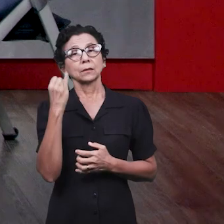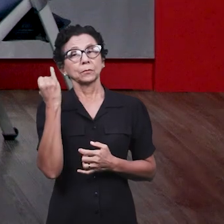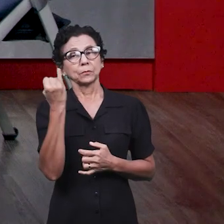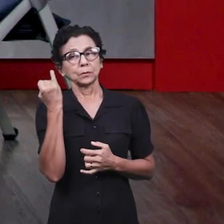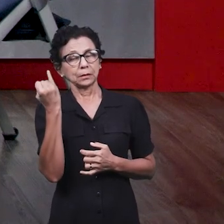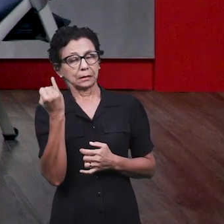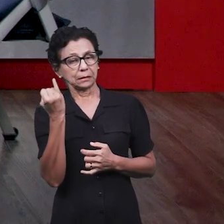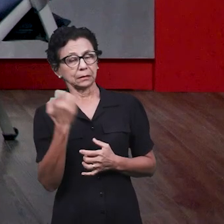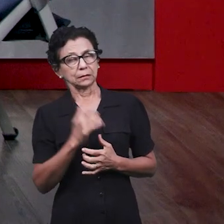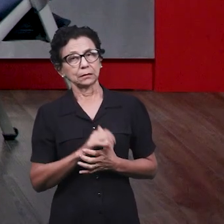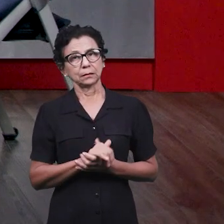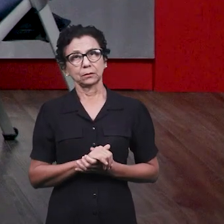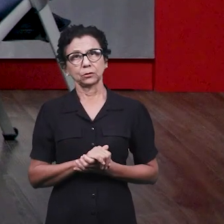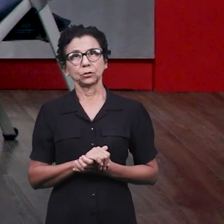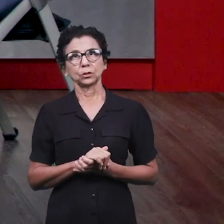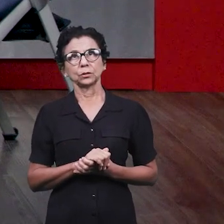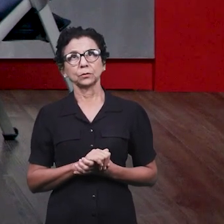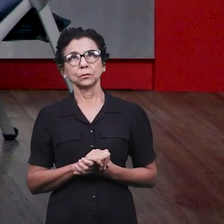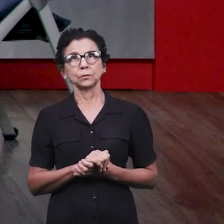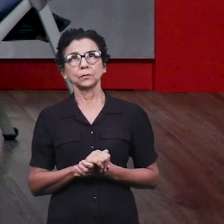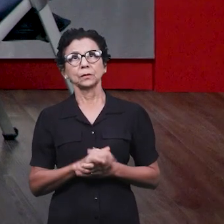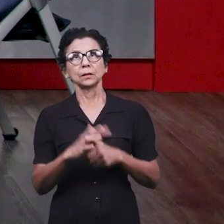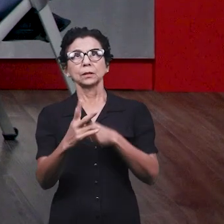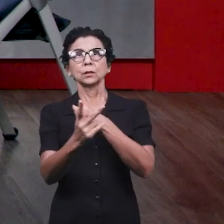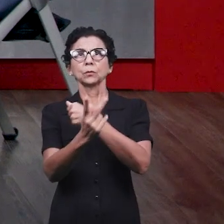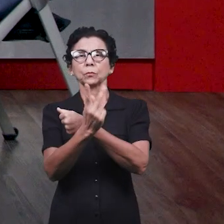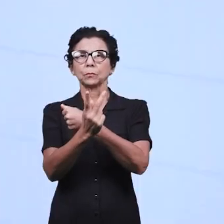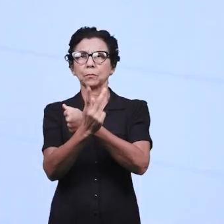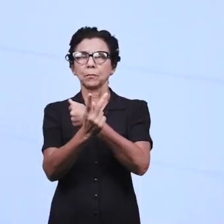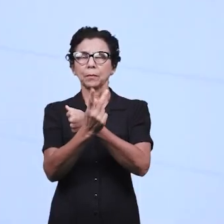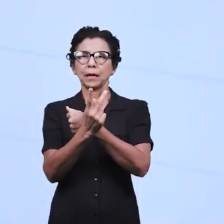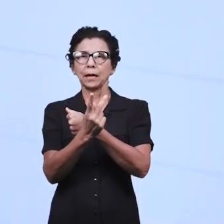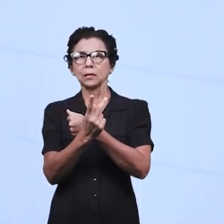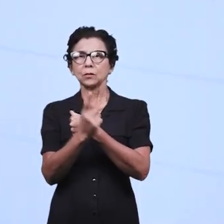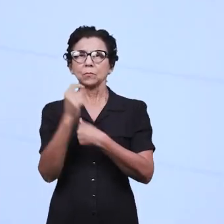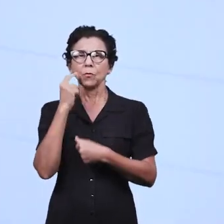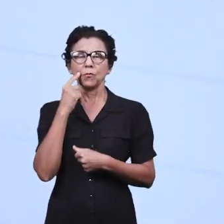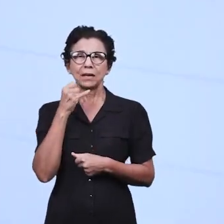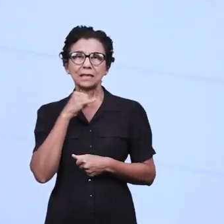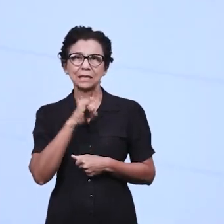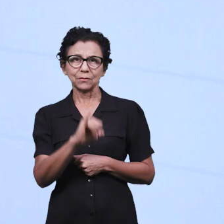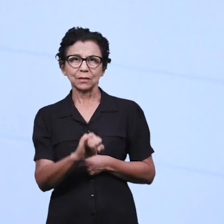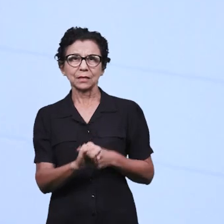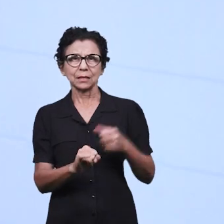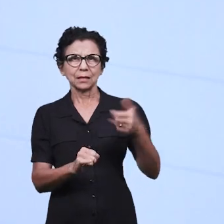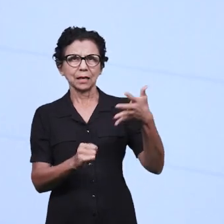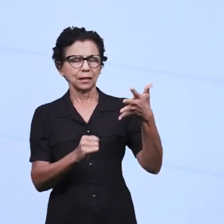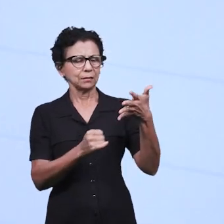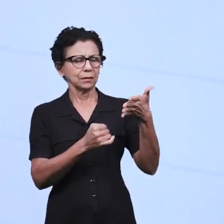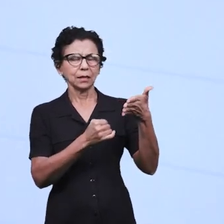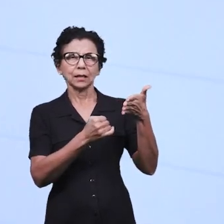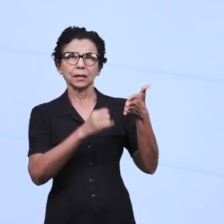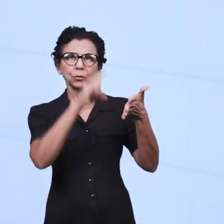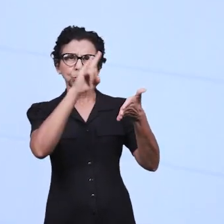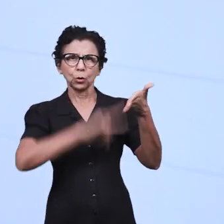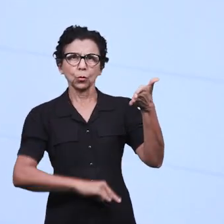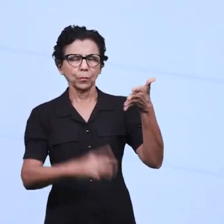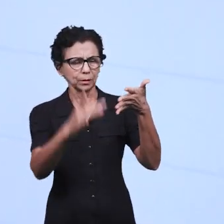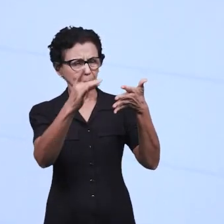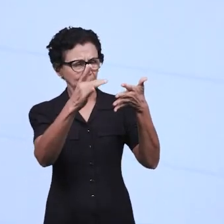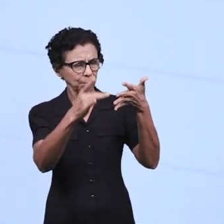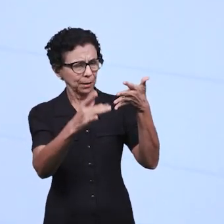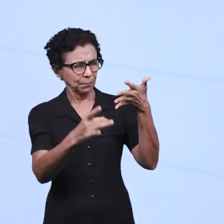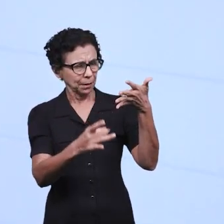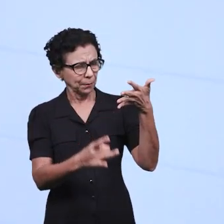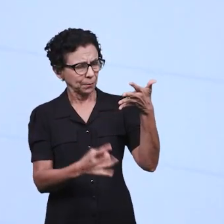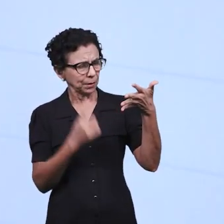está fazendo o empréstimo, observe, né, se existe essa cláusula e peça. Se não tiver, é importante que peça para